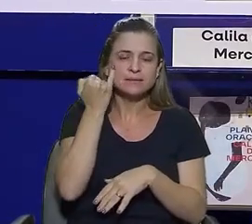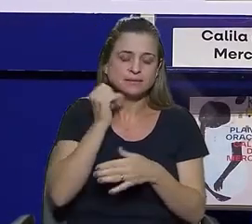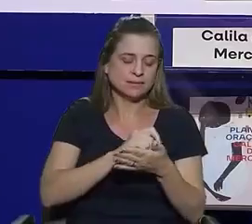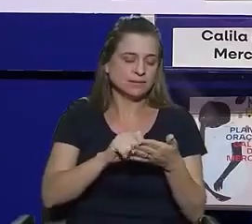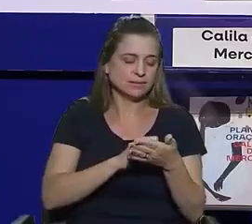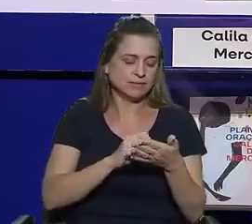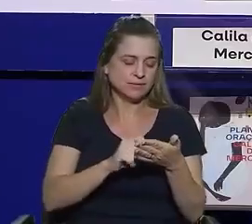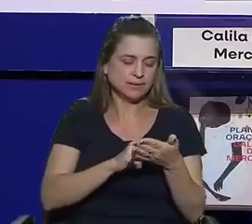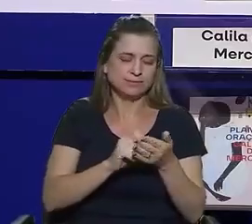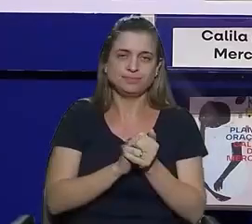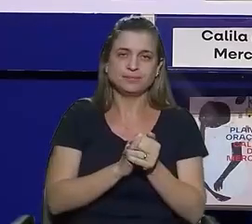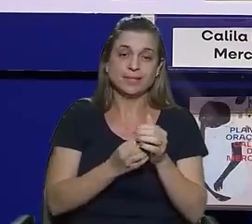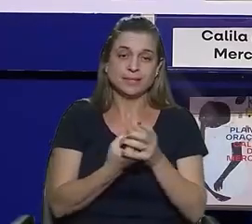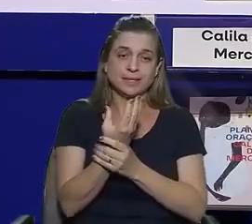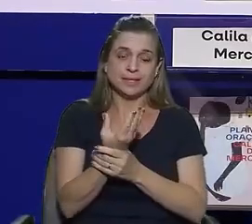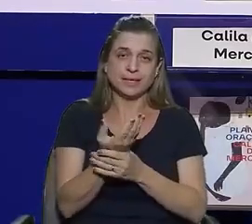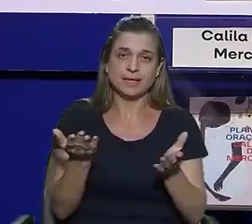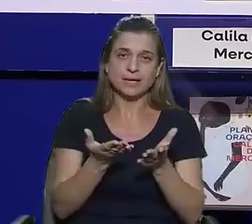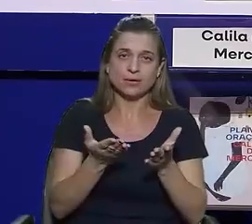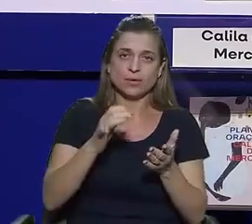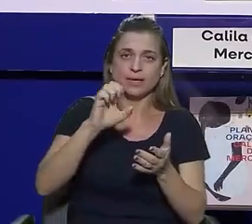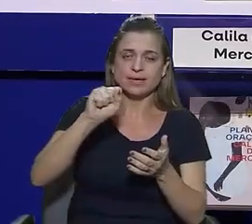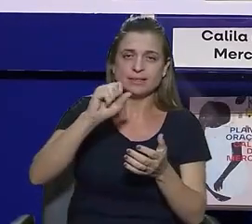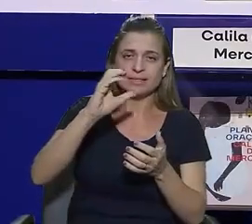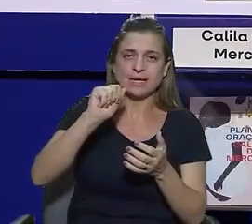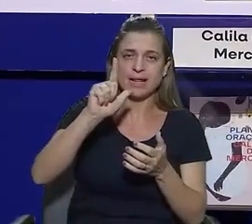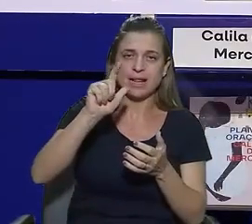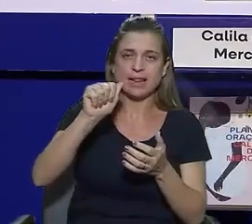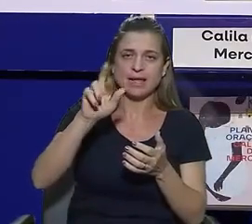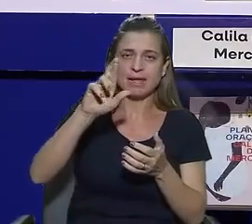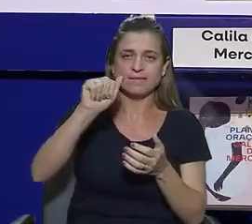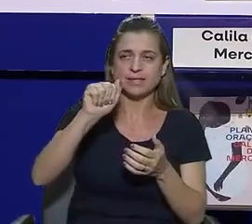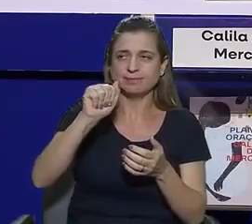Escalavra. Tem um amigo meu que diz, nenhum livro seu fica em pé.